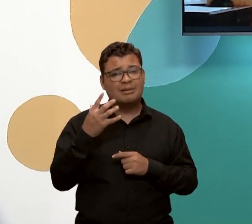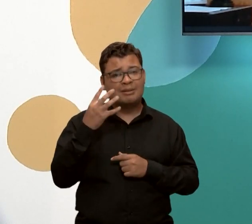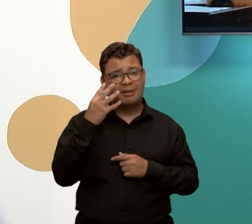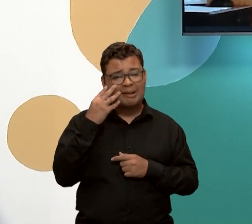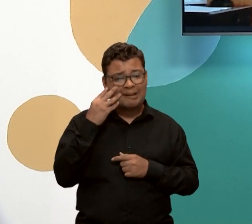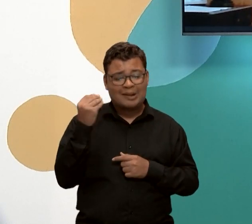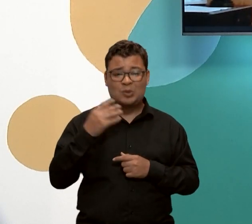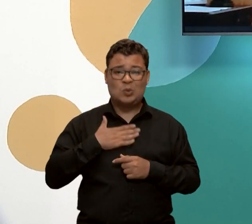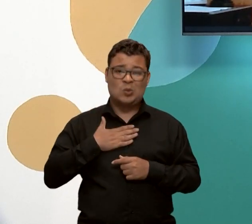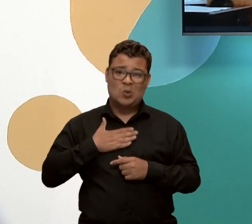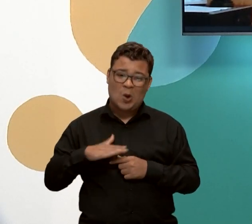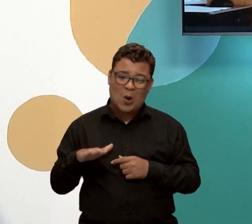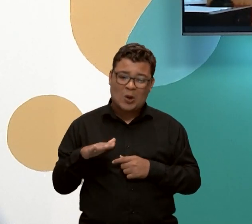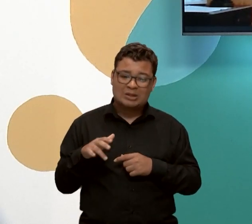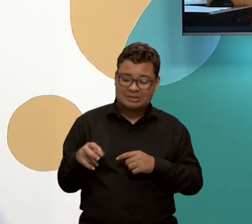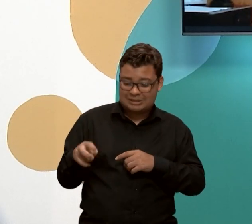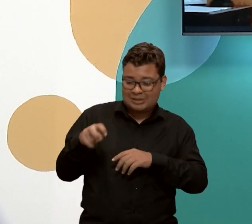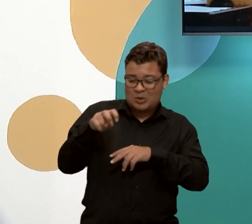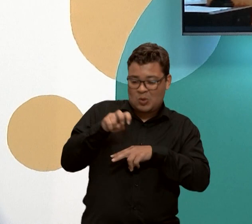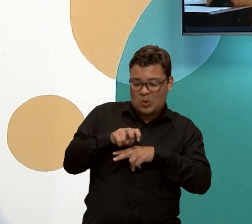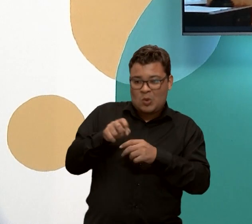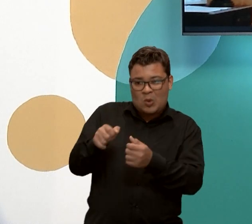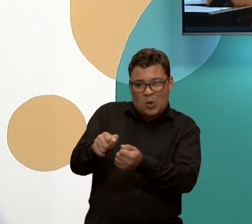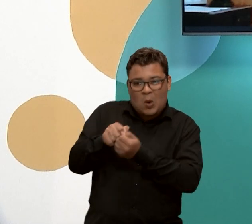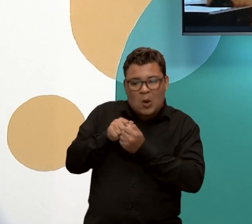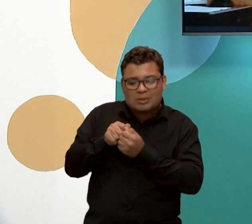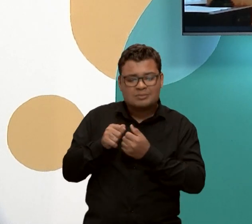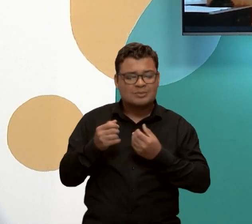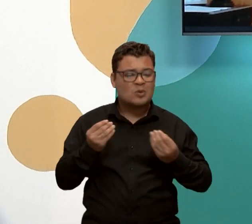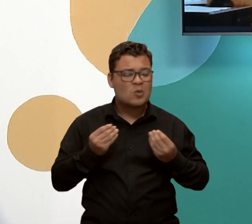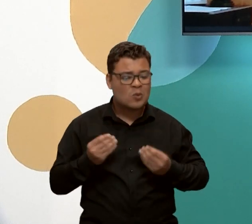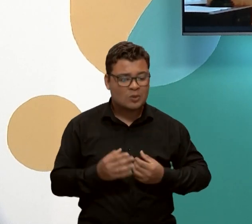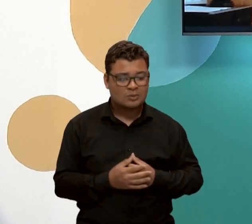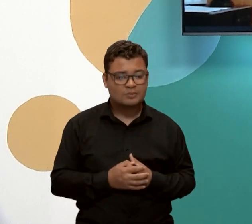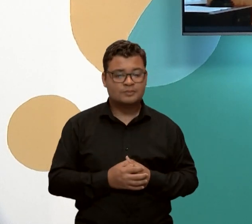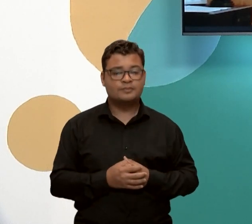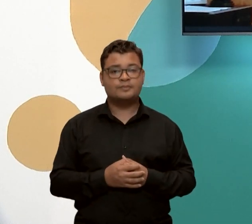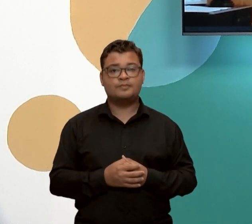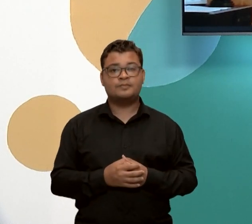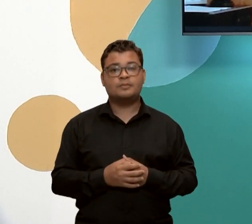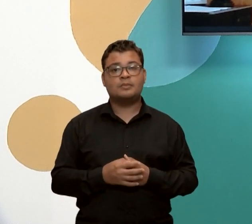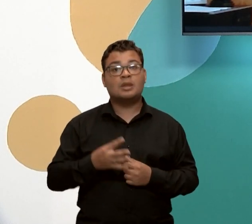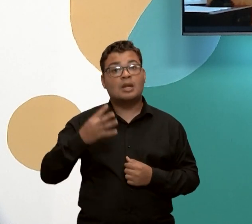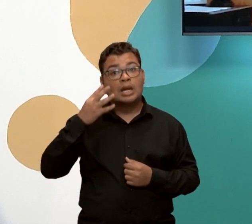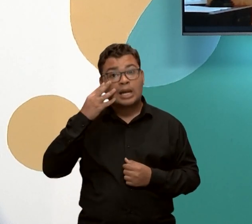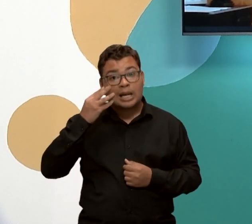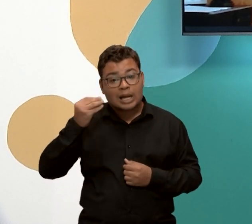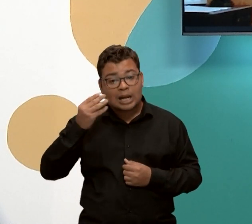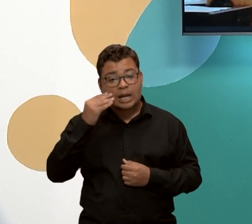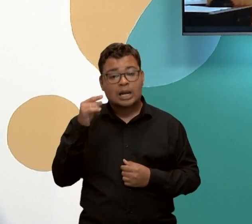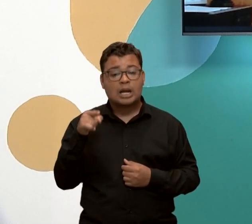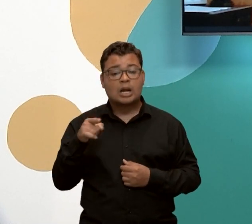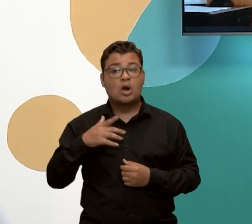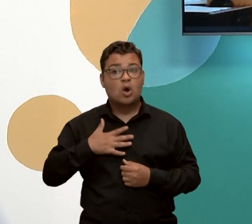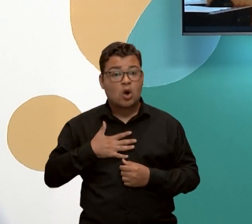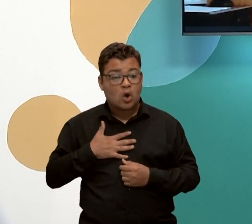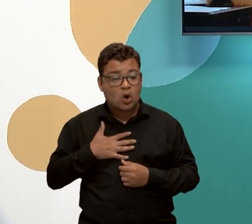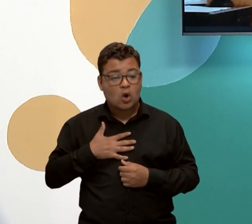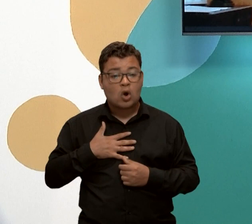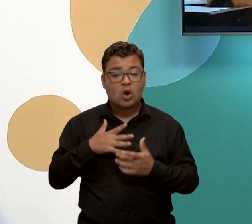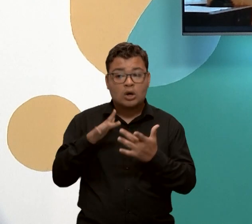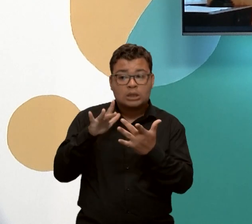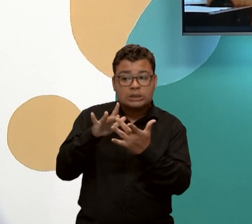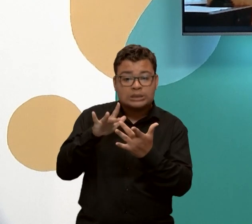os caninos. Isso, na verdade, o felino, ele só vai gostar de algo